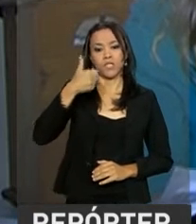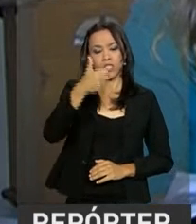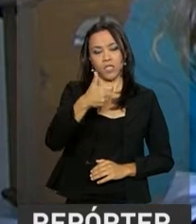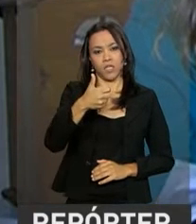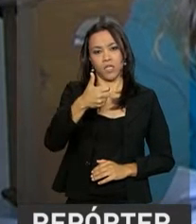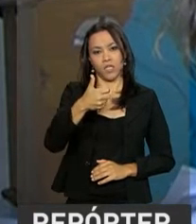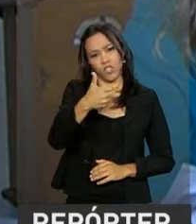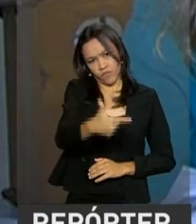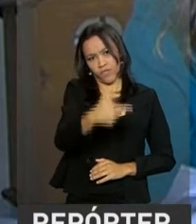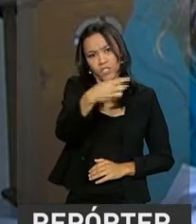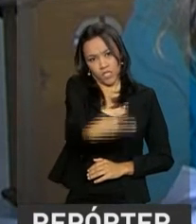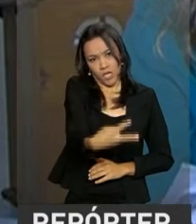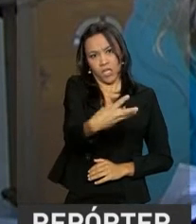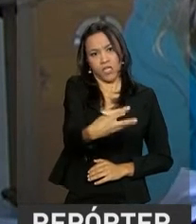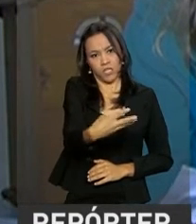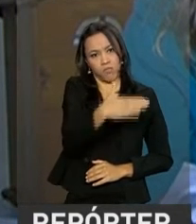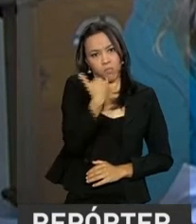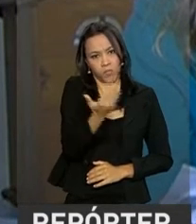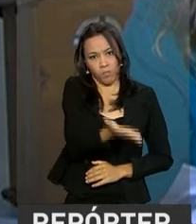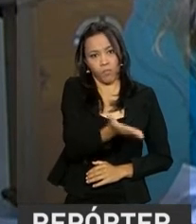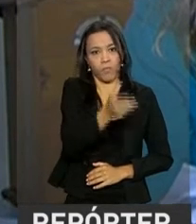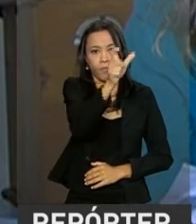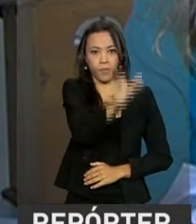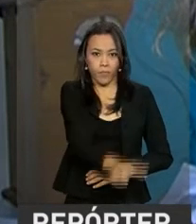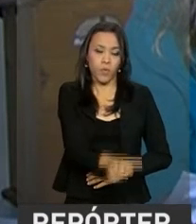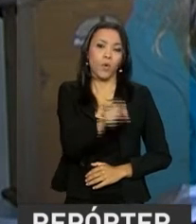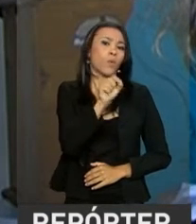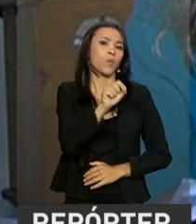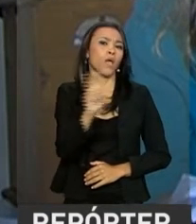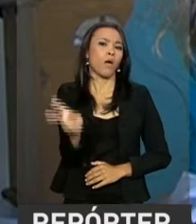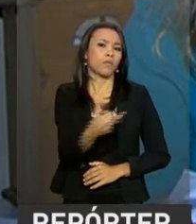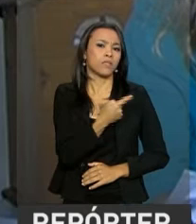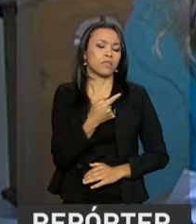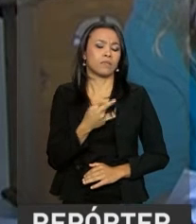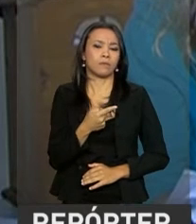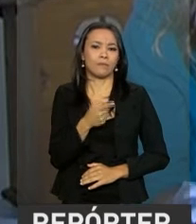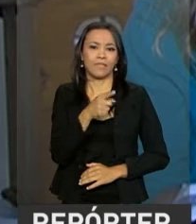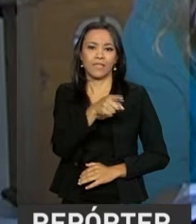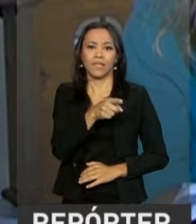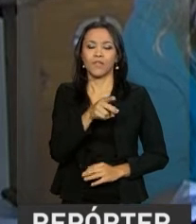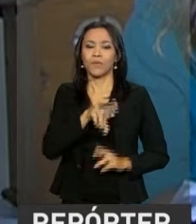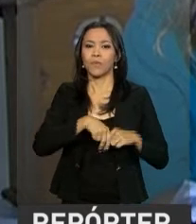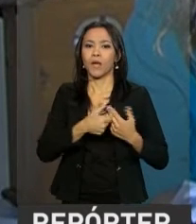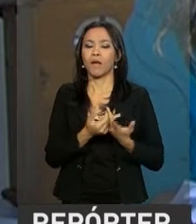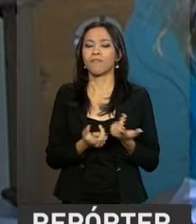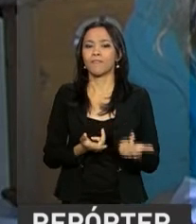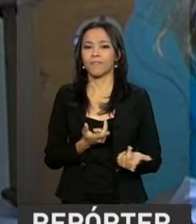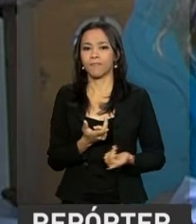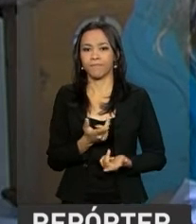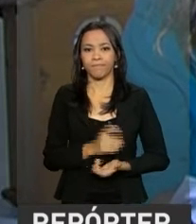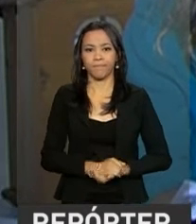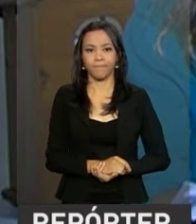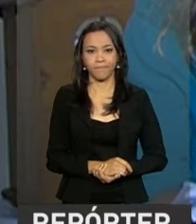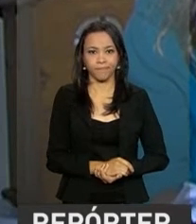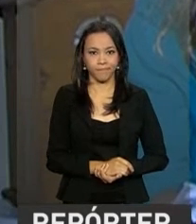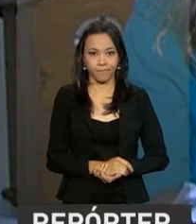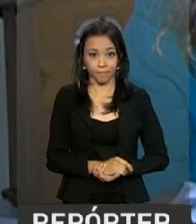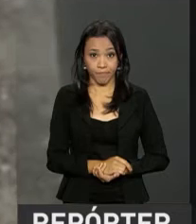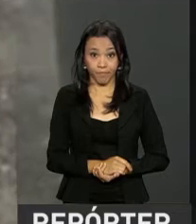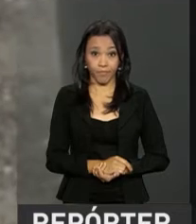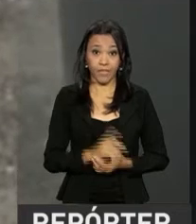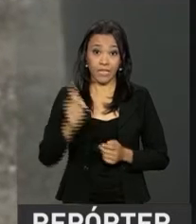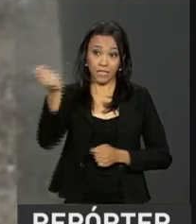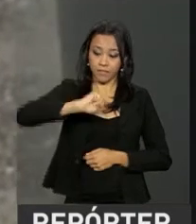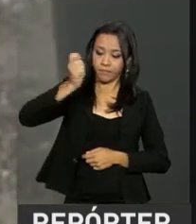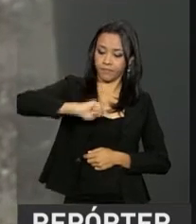anos e ele foi atingido por linha com cerol.